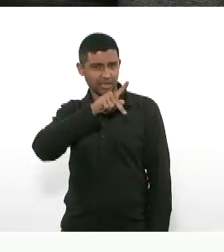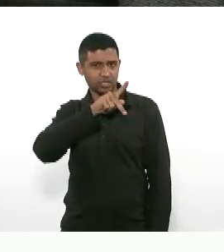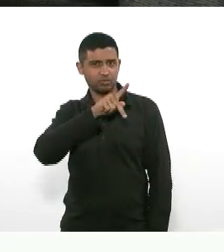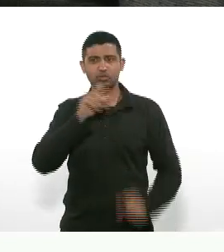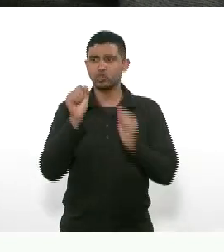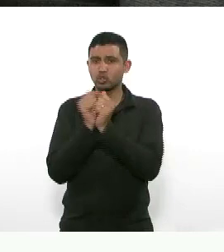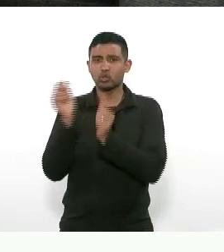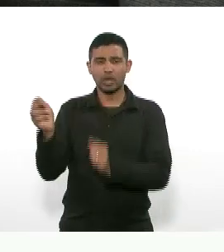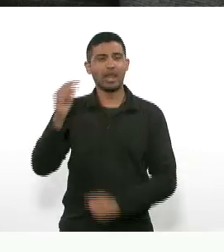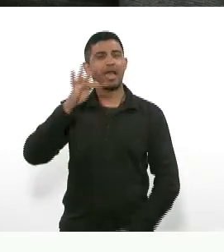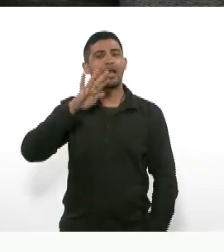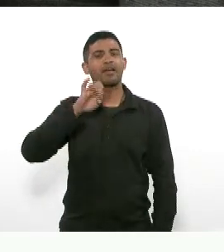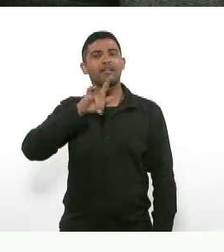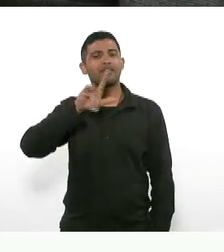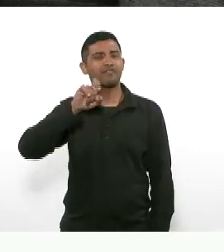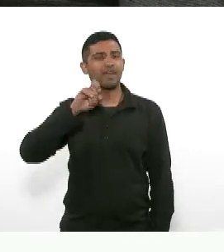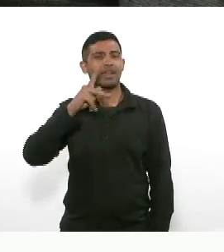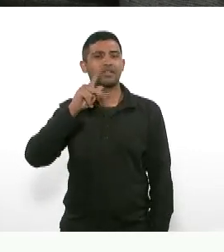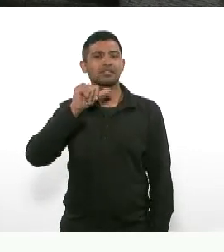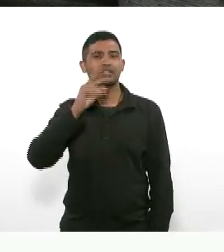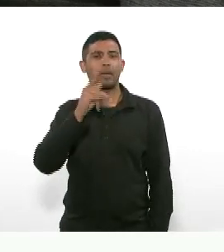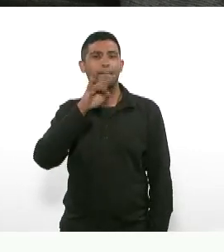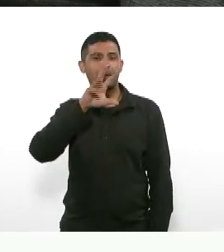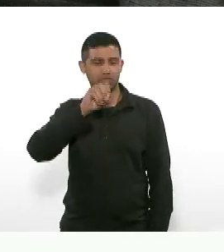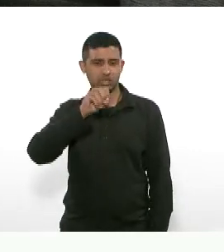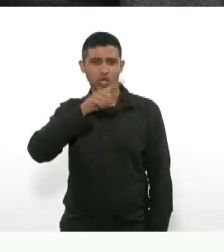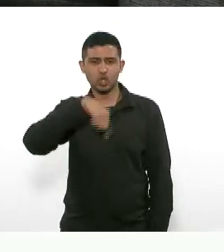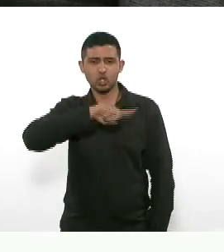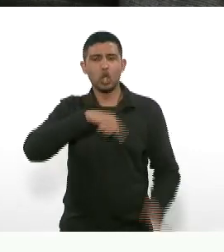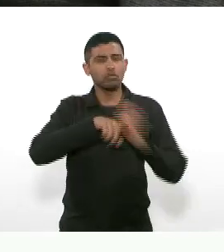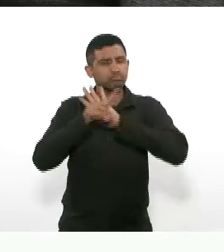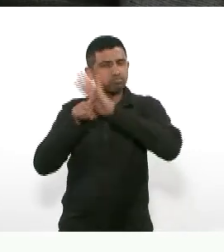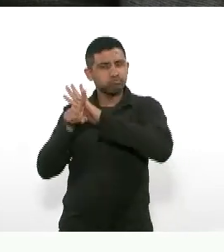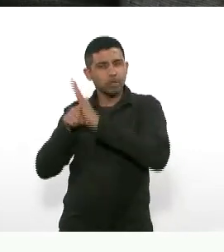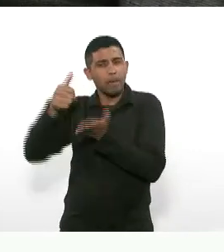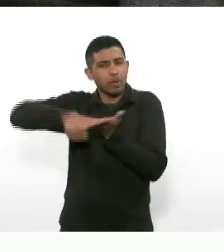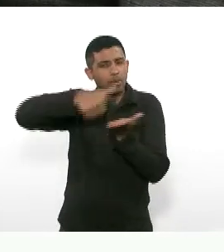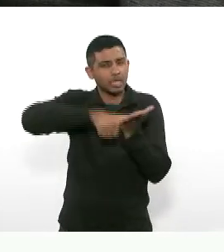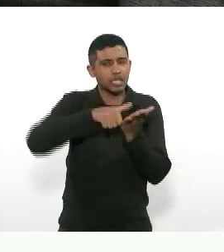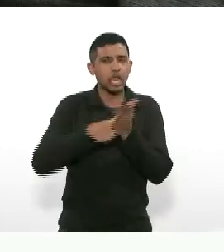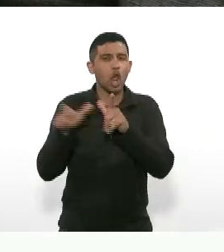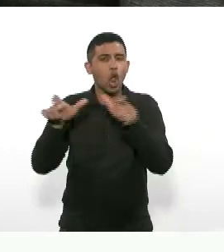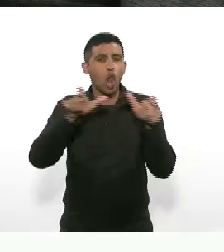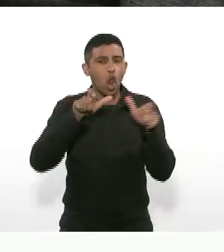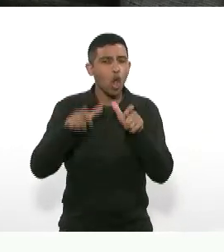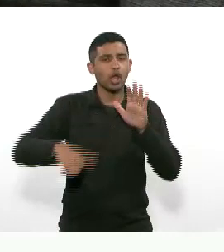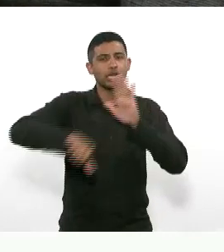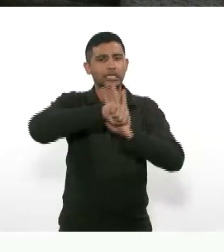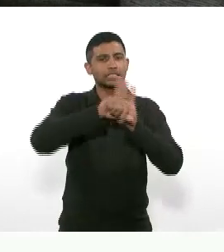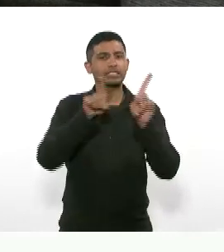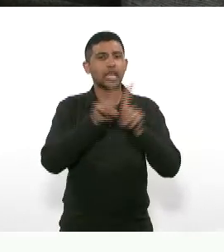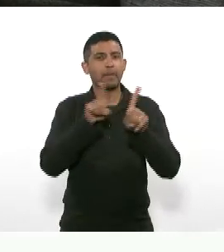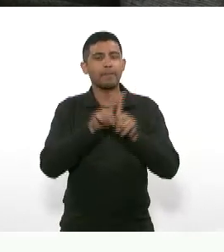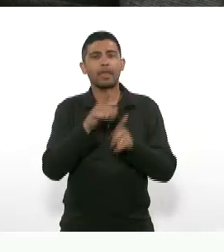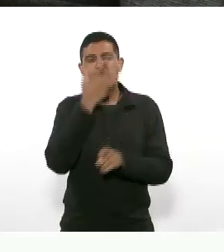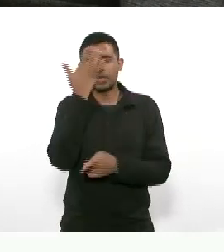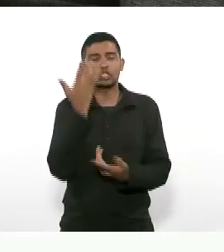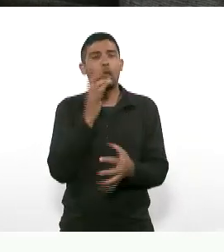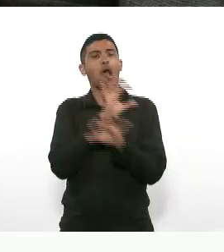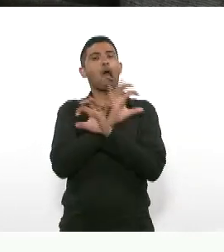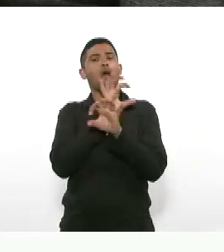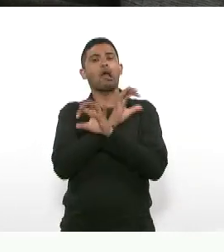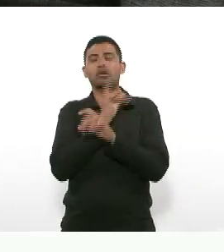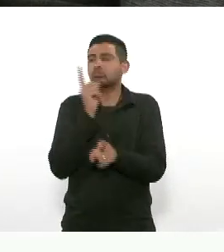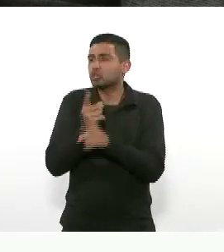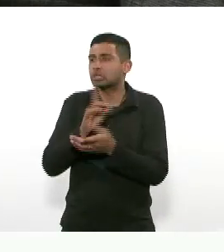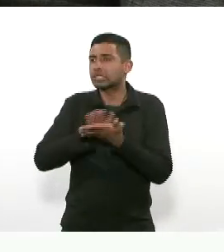Pacheco, para que nós possamos pesquisar as biometrias de local de crime, as biometrias dos cadáveres não